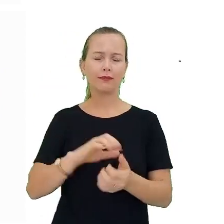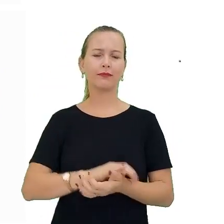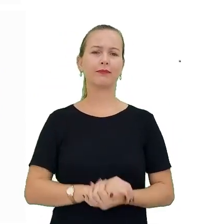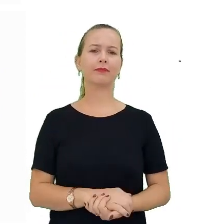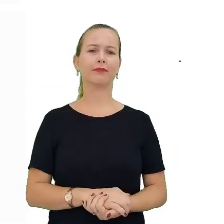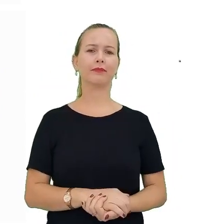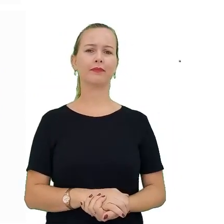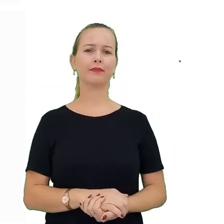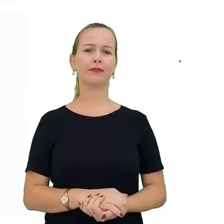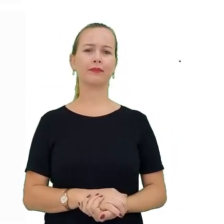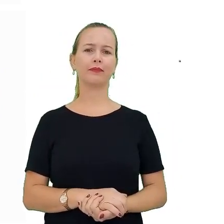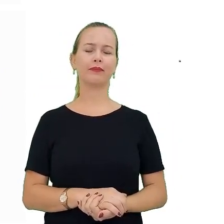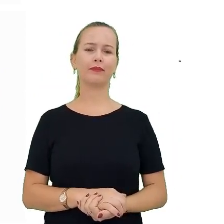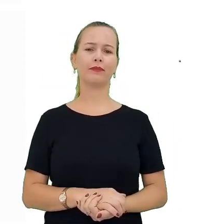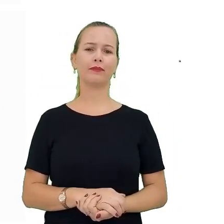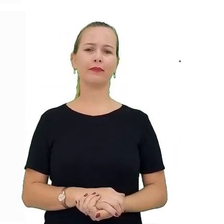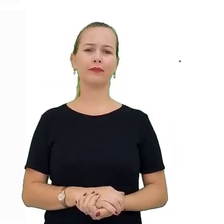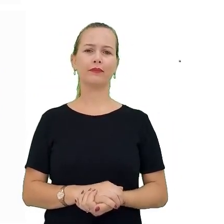interpretação.